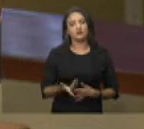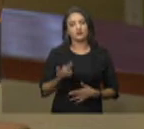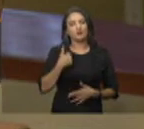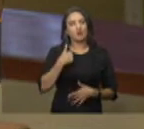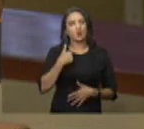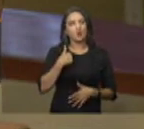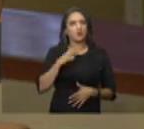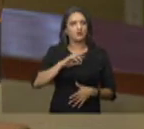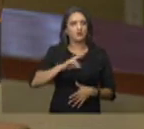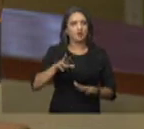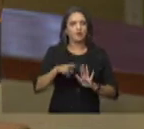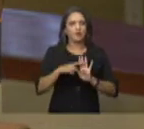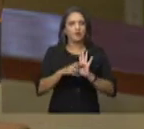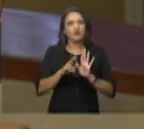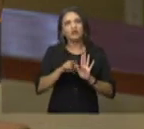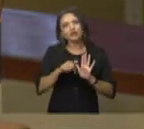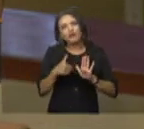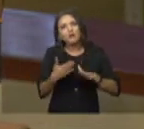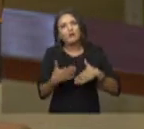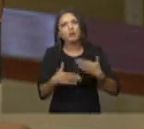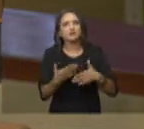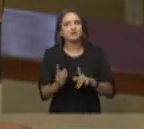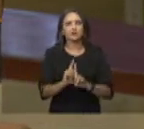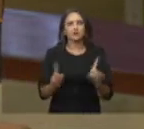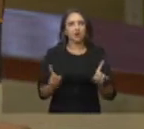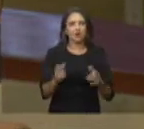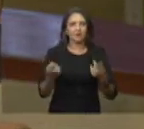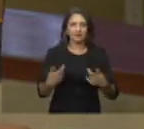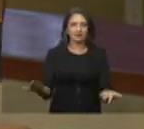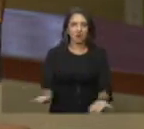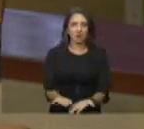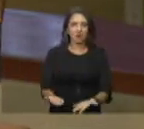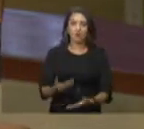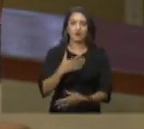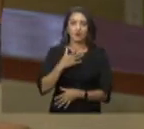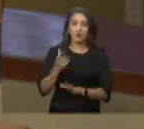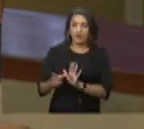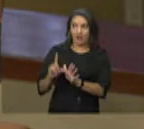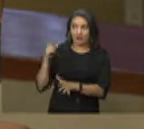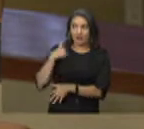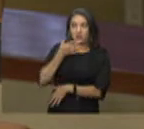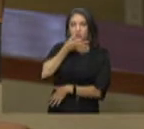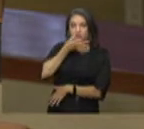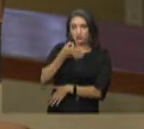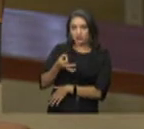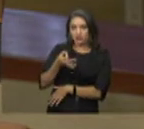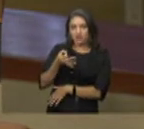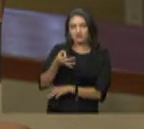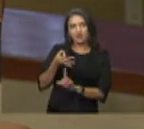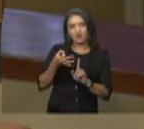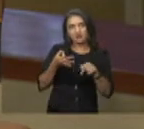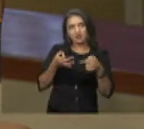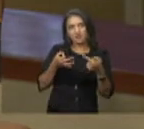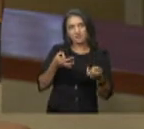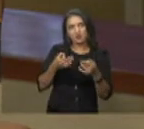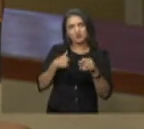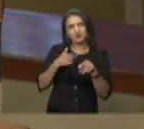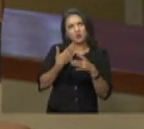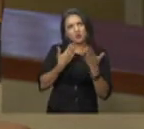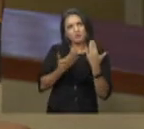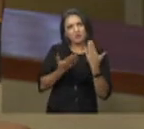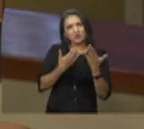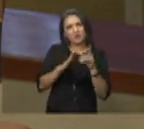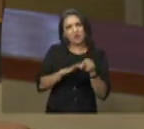eu sugeriria eu sugerir num primeiro momento que depois eu tive a oportunidade